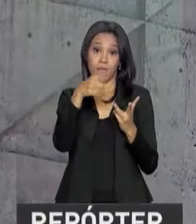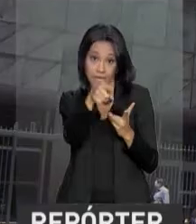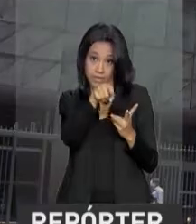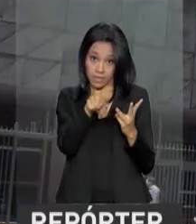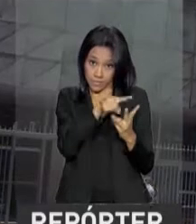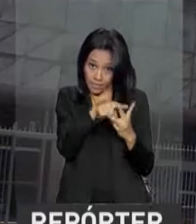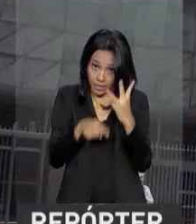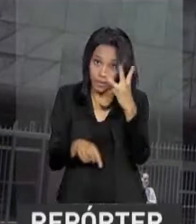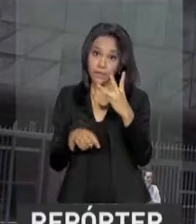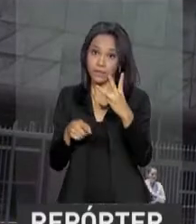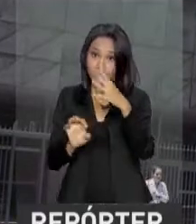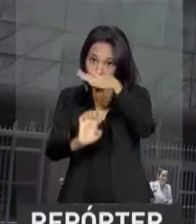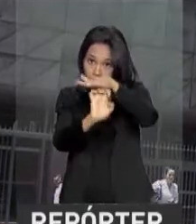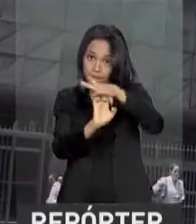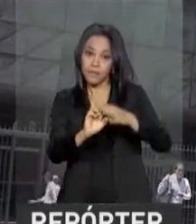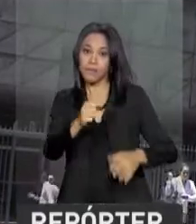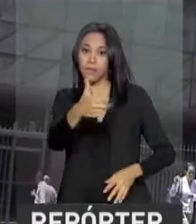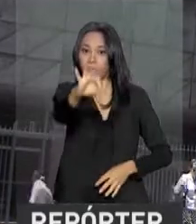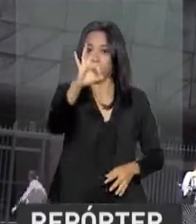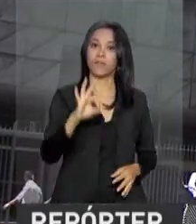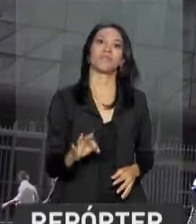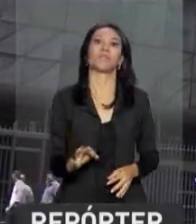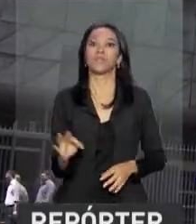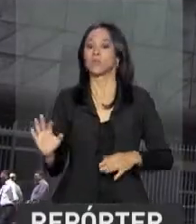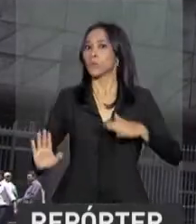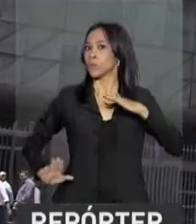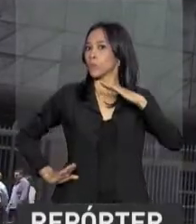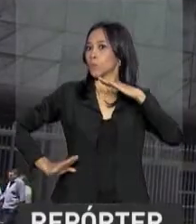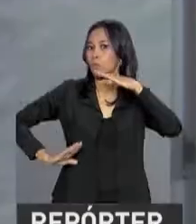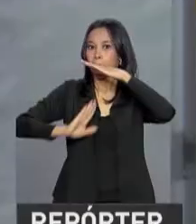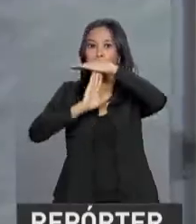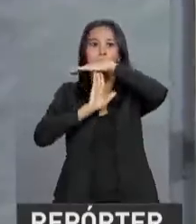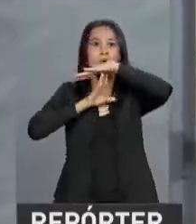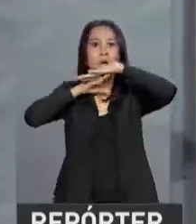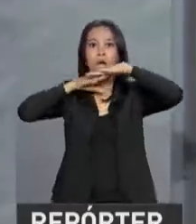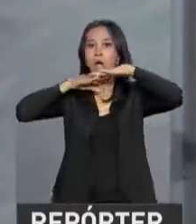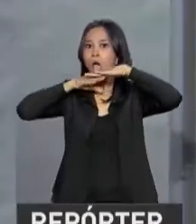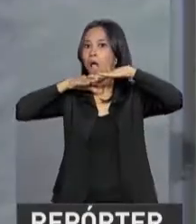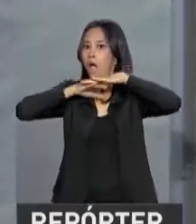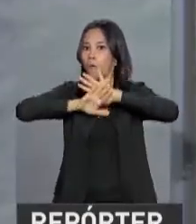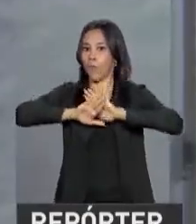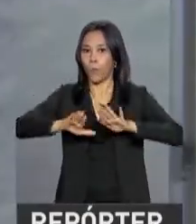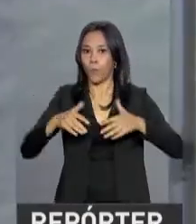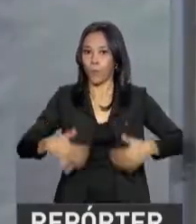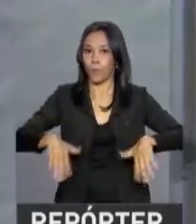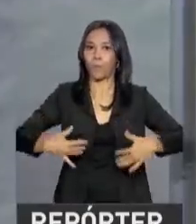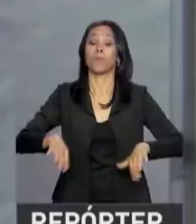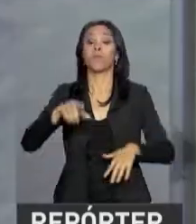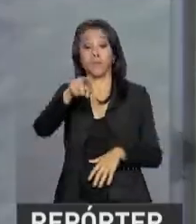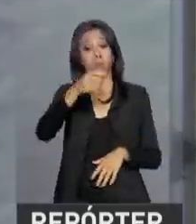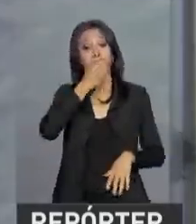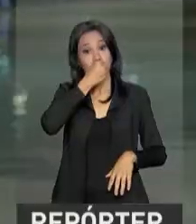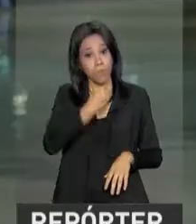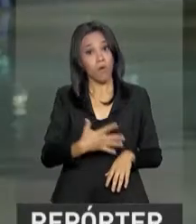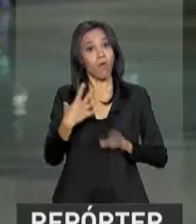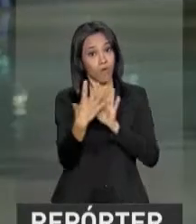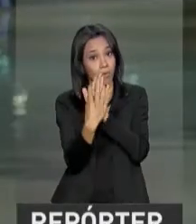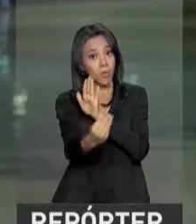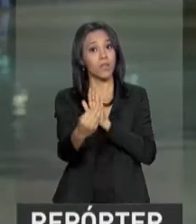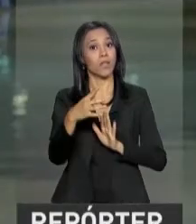tiveram nota 10 o índice máximo no ciclo a melhora da governança tem rendido bons resultados